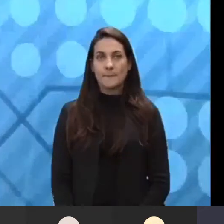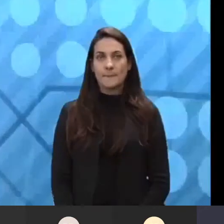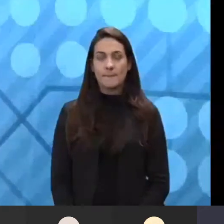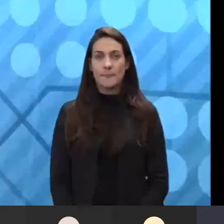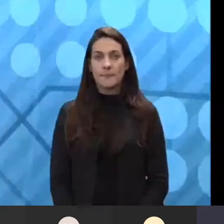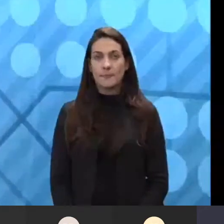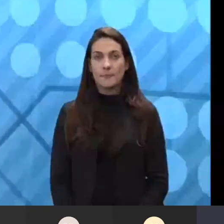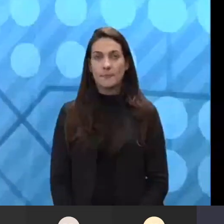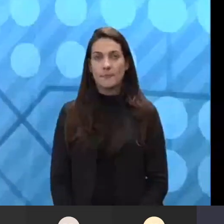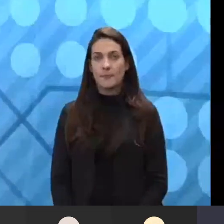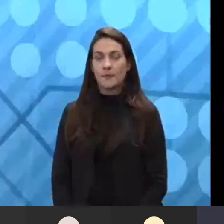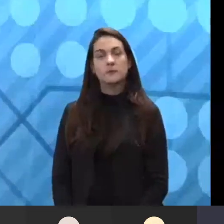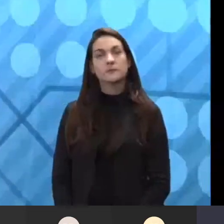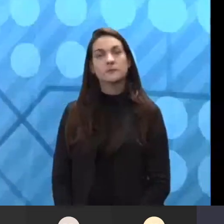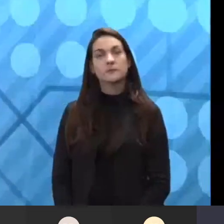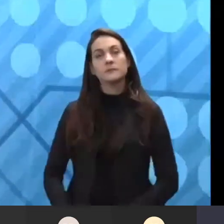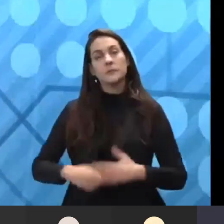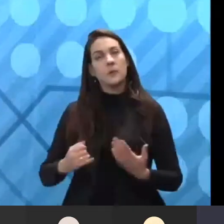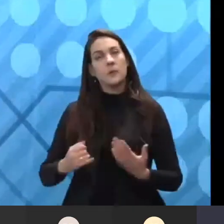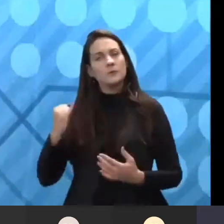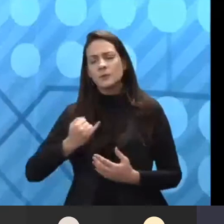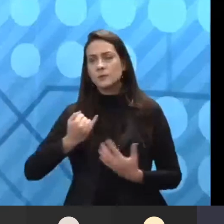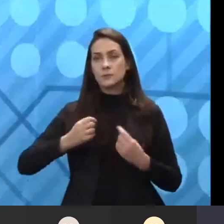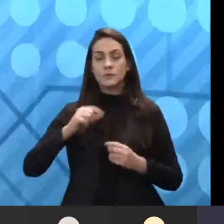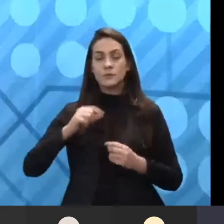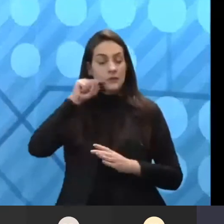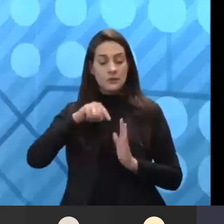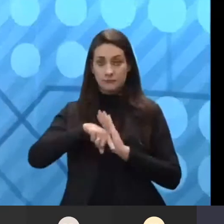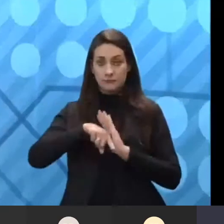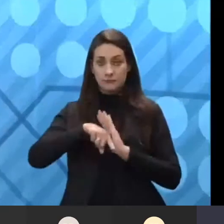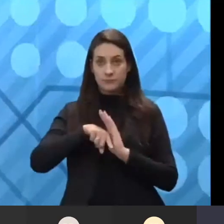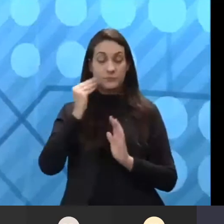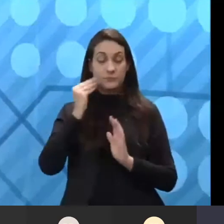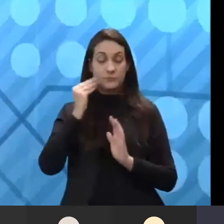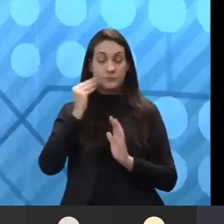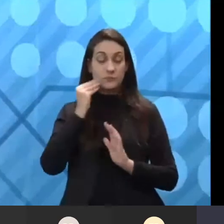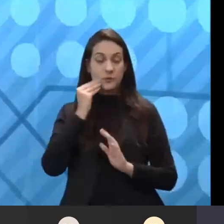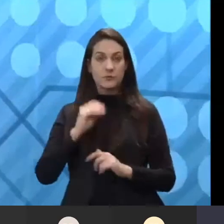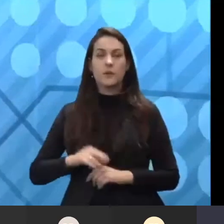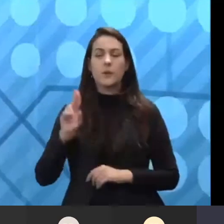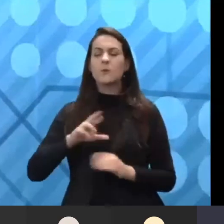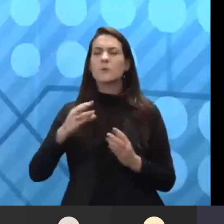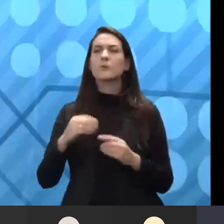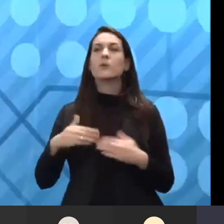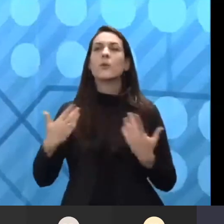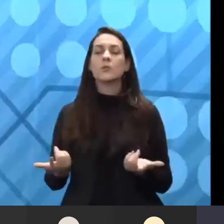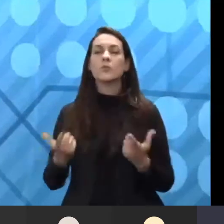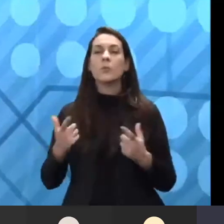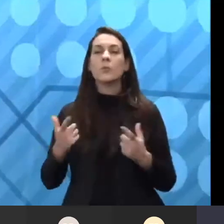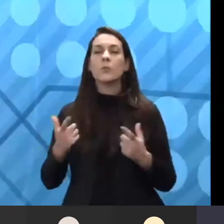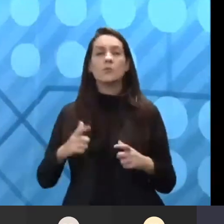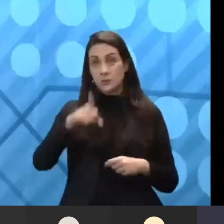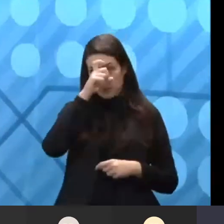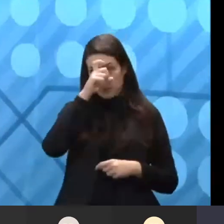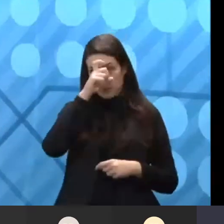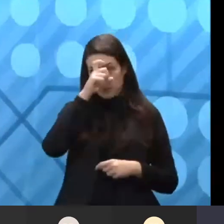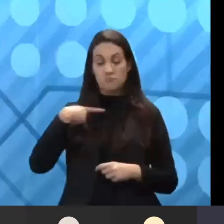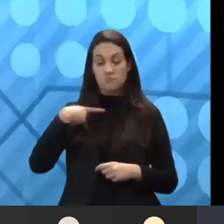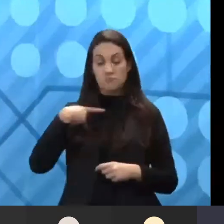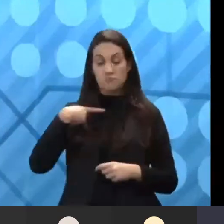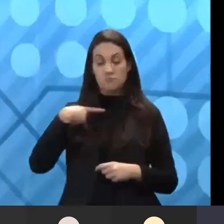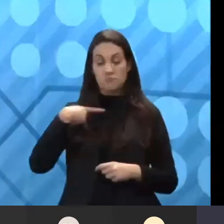Então, é muito importante esse teste, ele é muito utilizado aonde? Nos hospitais, nos ambientes de saúde.